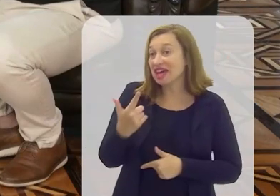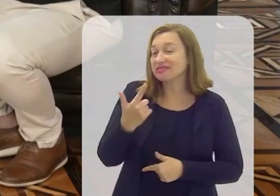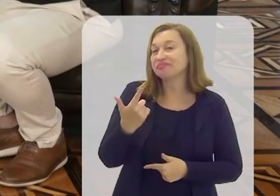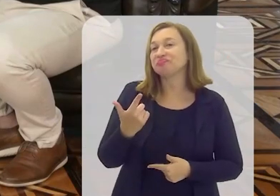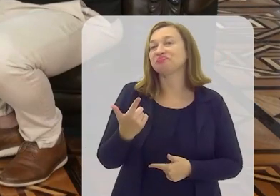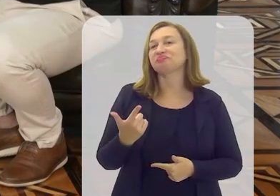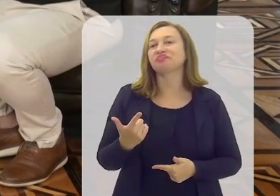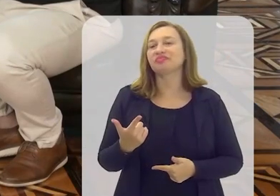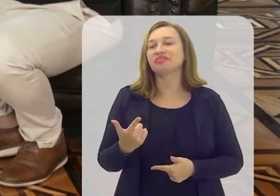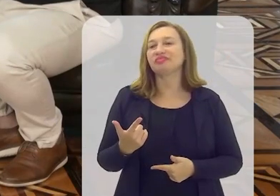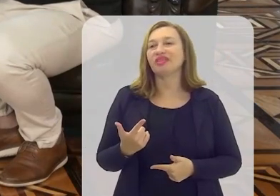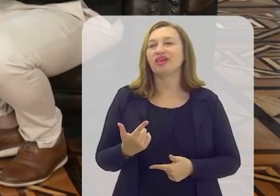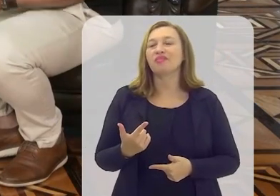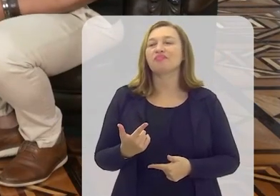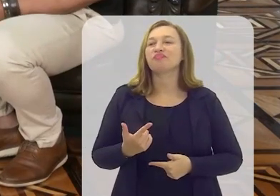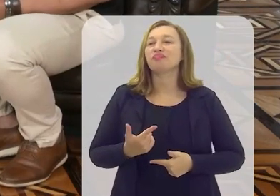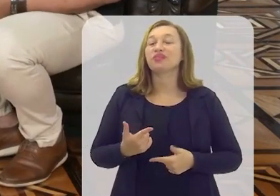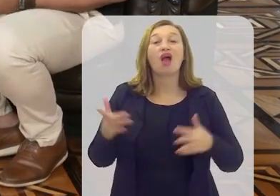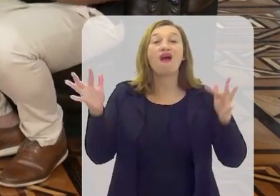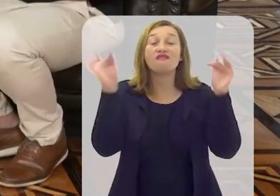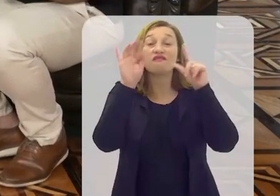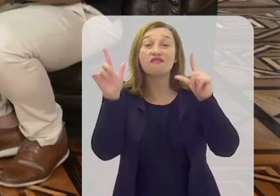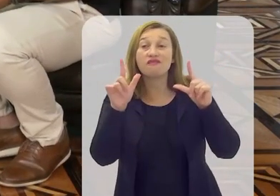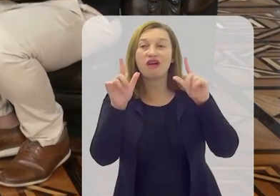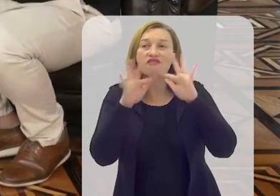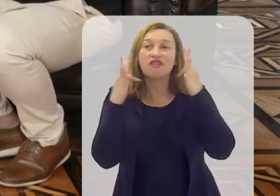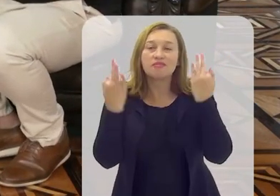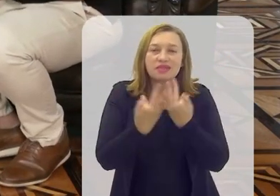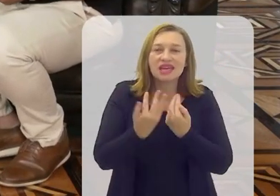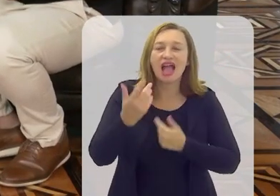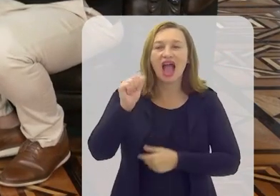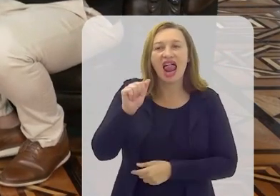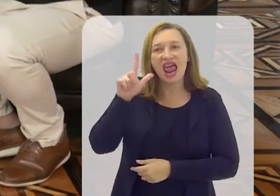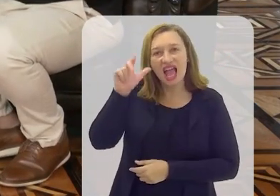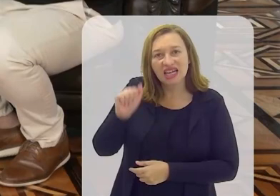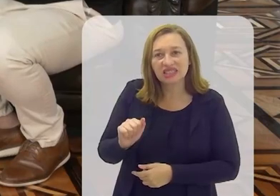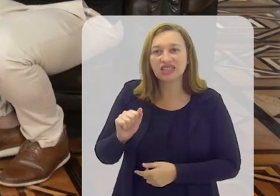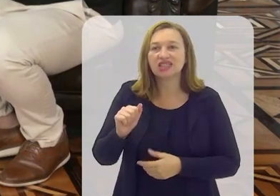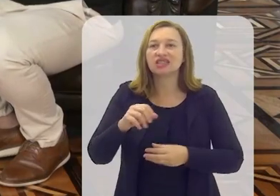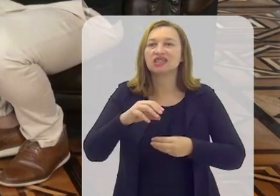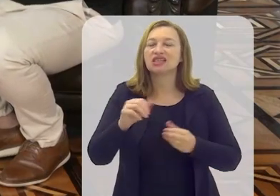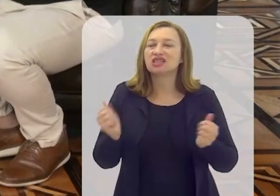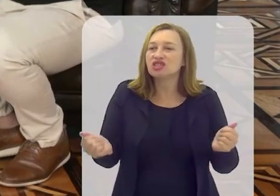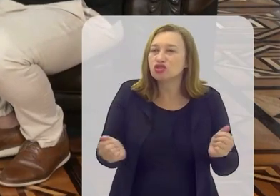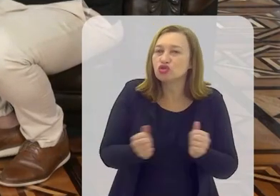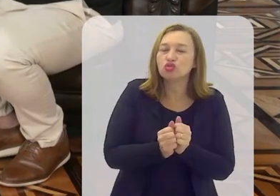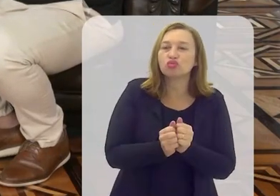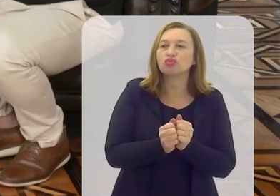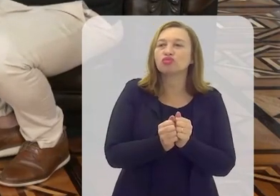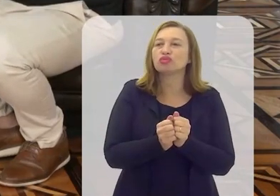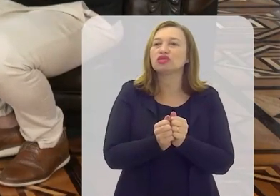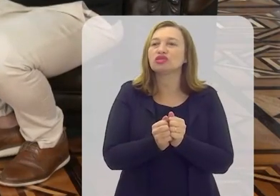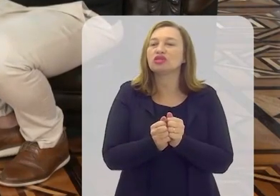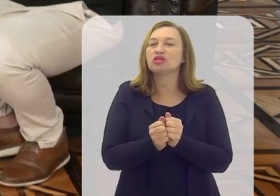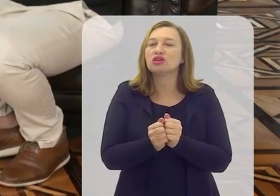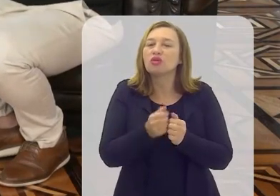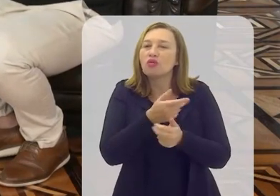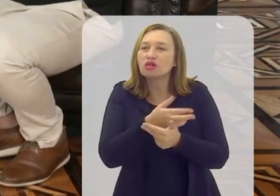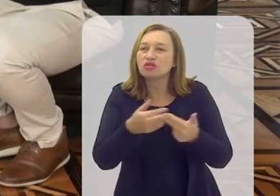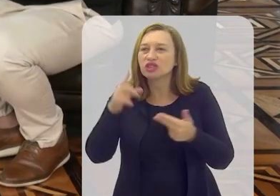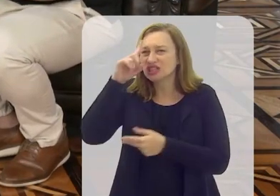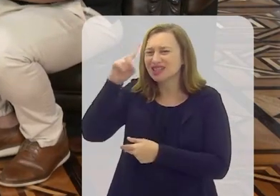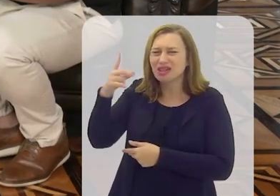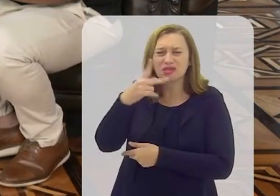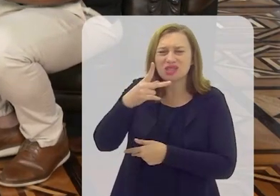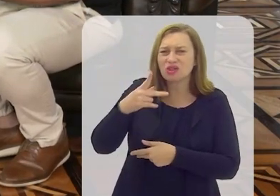ver... Missionária, né? Ela sabe, quando uma família, né, a Lana, ela se envolve e é uma coisa com as coisas de